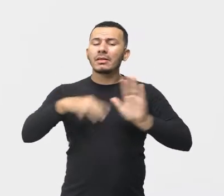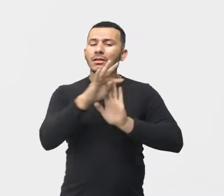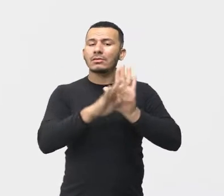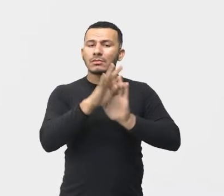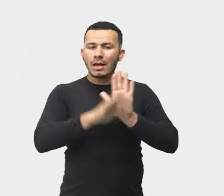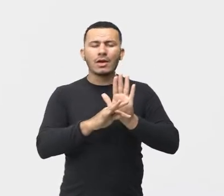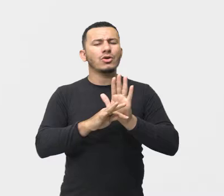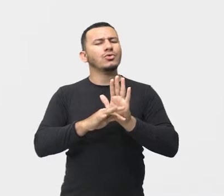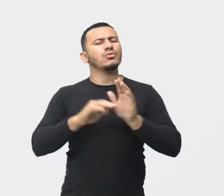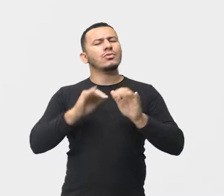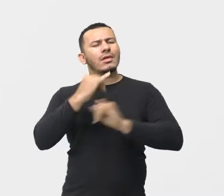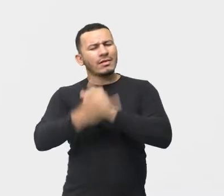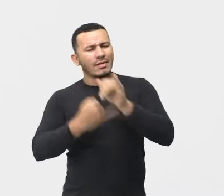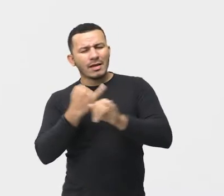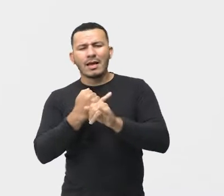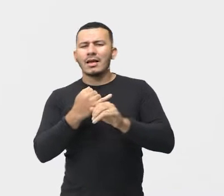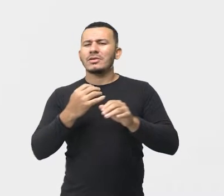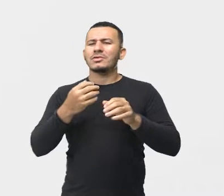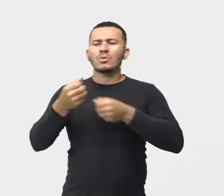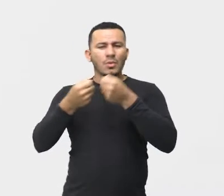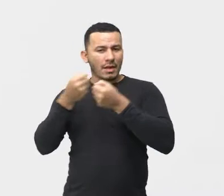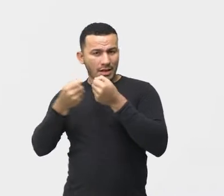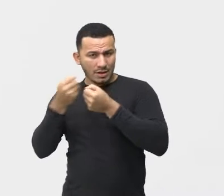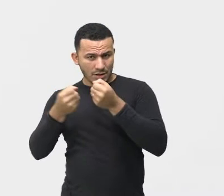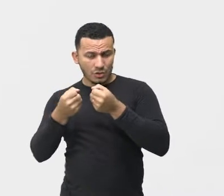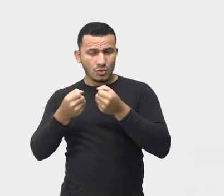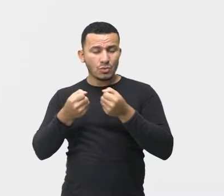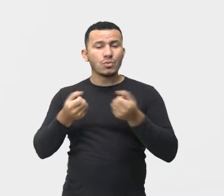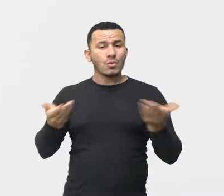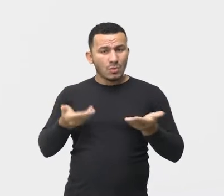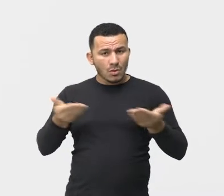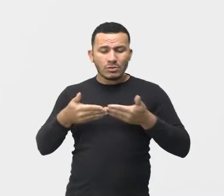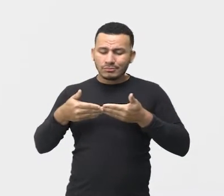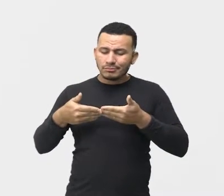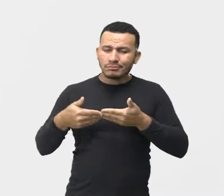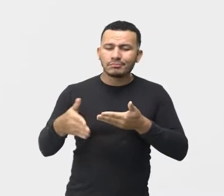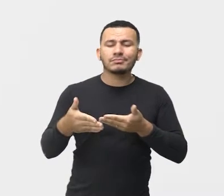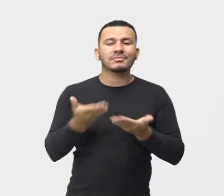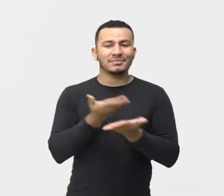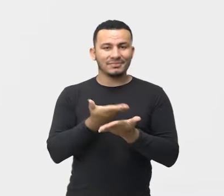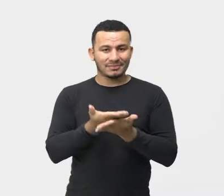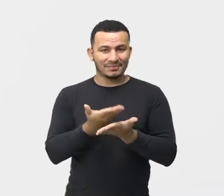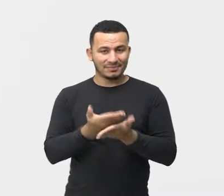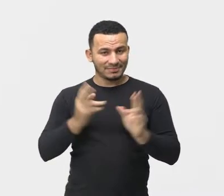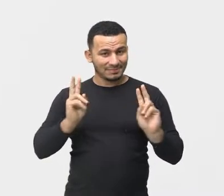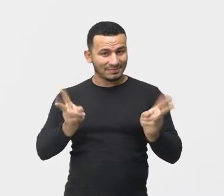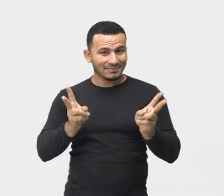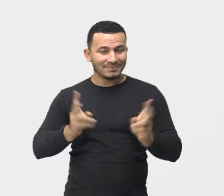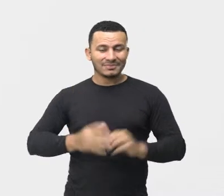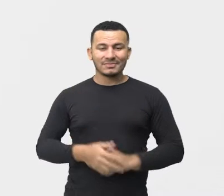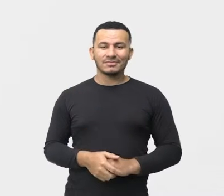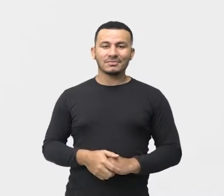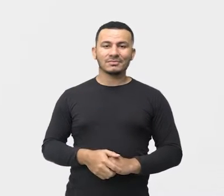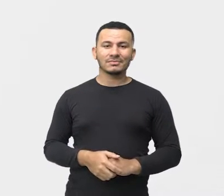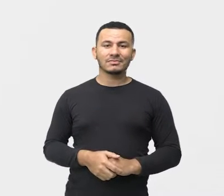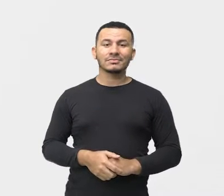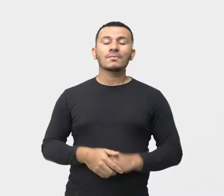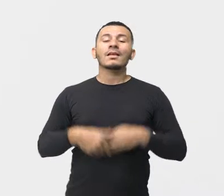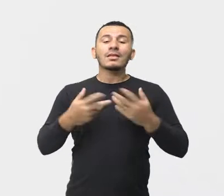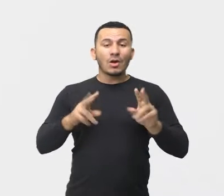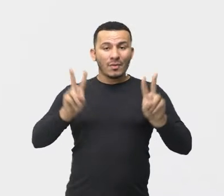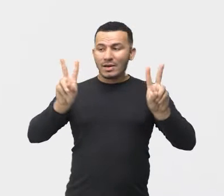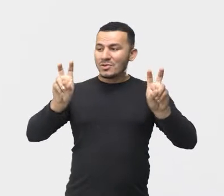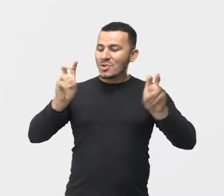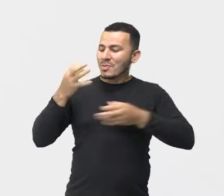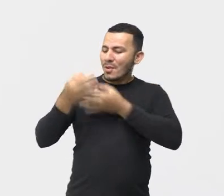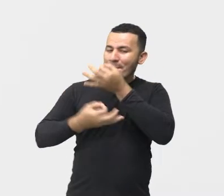textos jornalísticos e midiáticos é que a gente vai tratar e desenvolver nessa aula, tá bom? E já que é de emissão